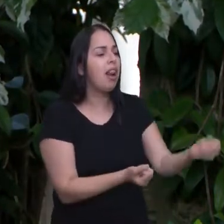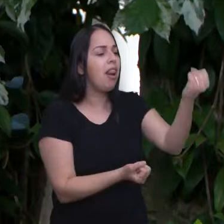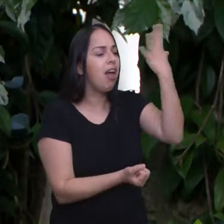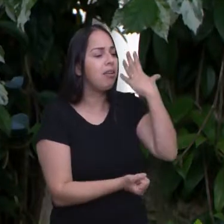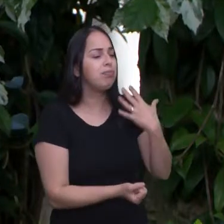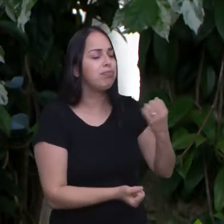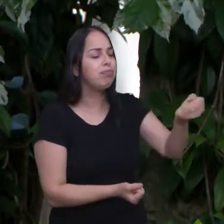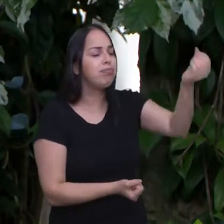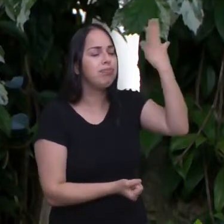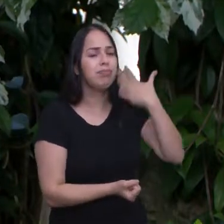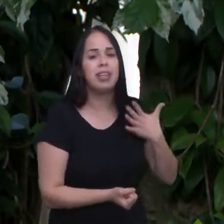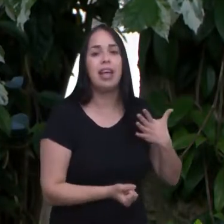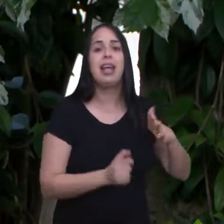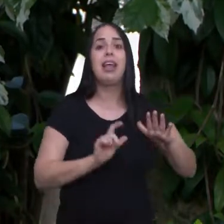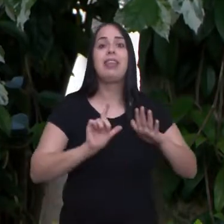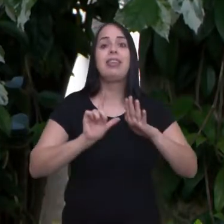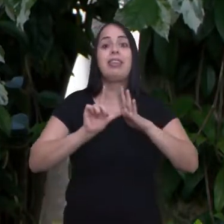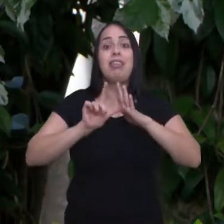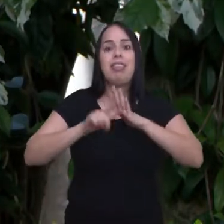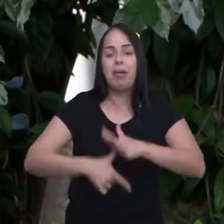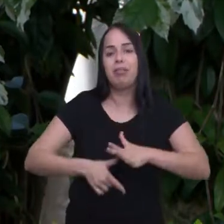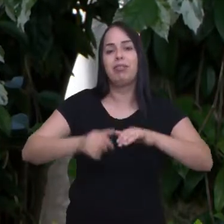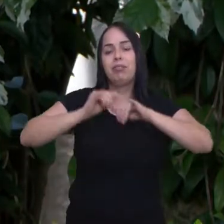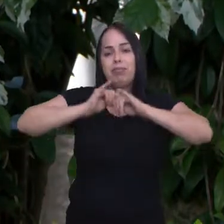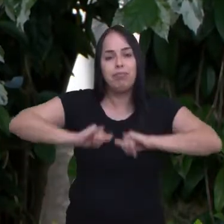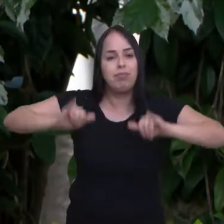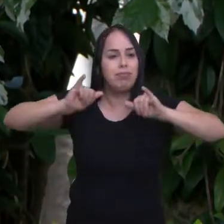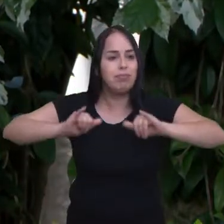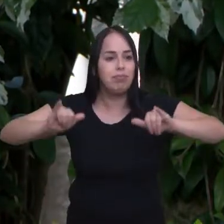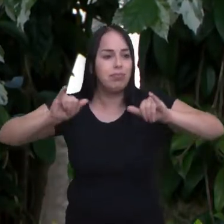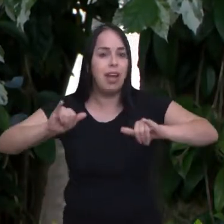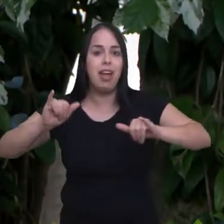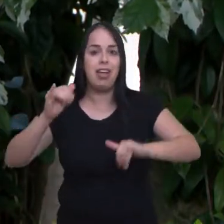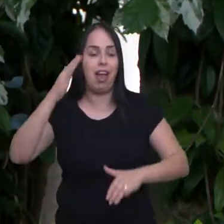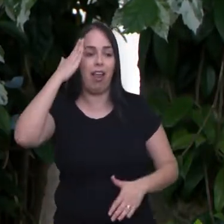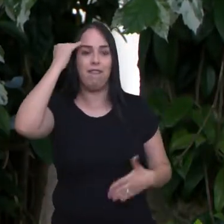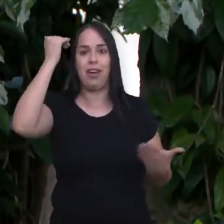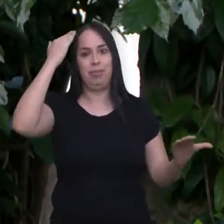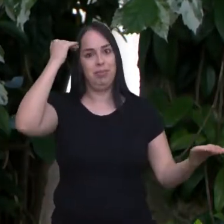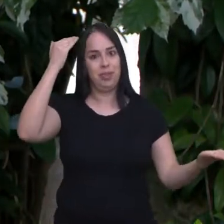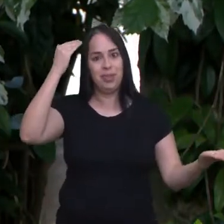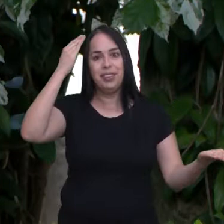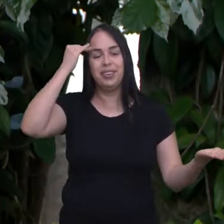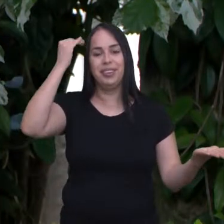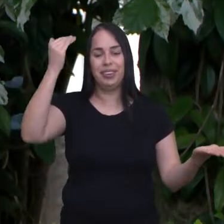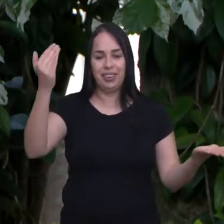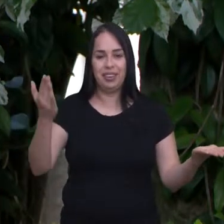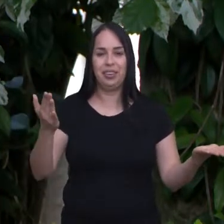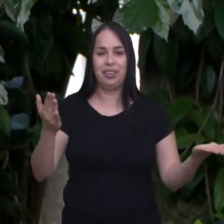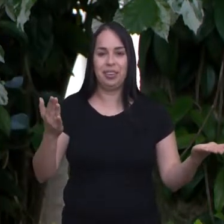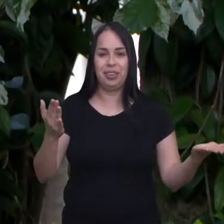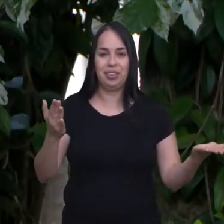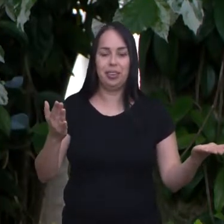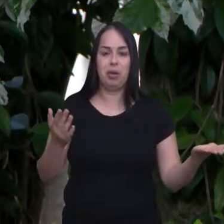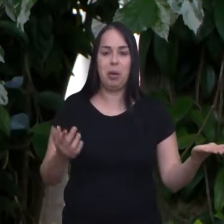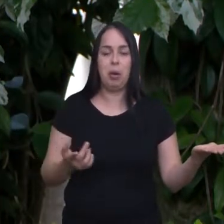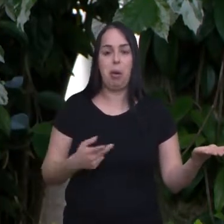alcançaram graças com isto. E isto foi ganhando consonância à medida que